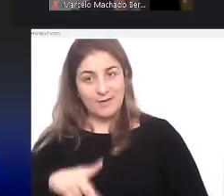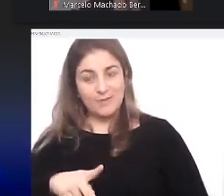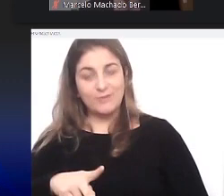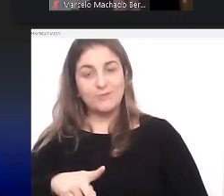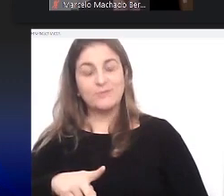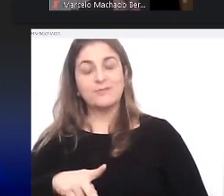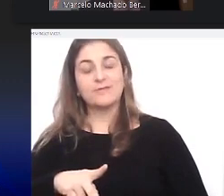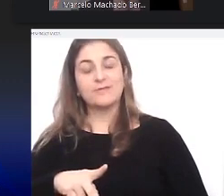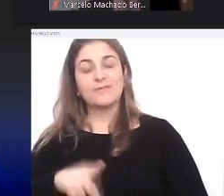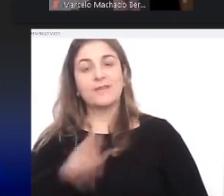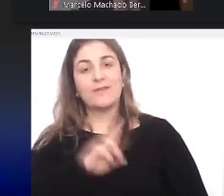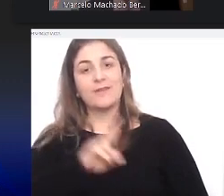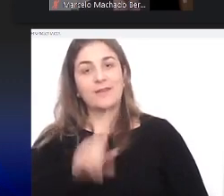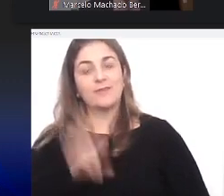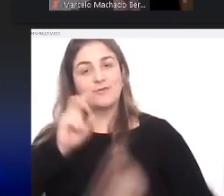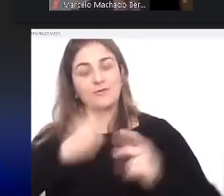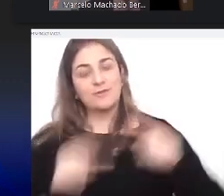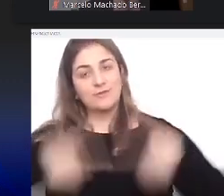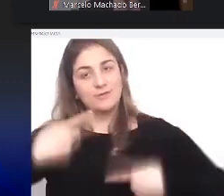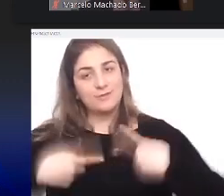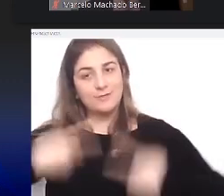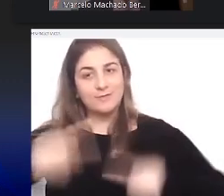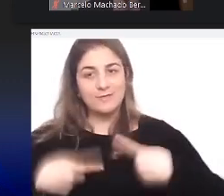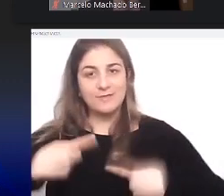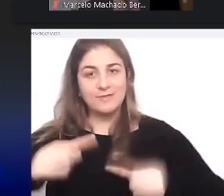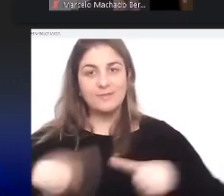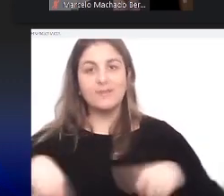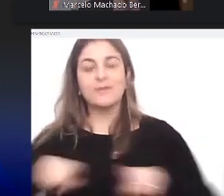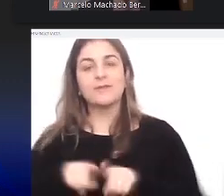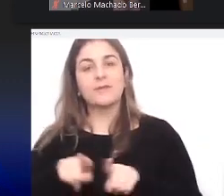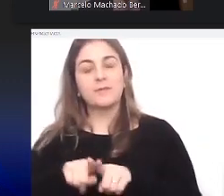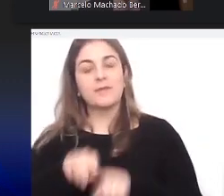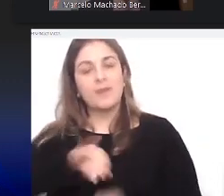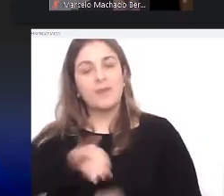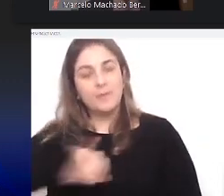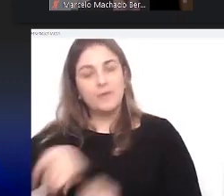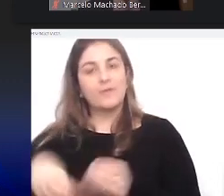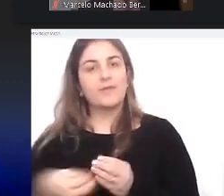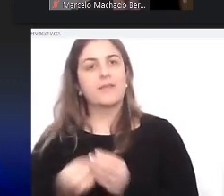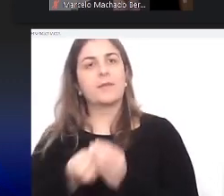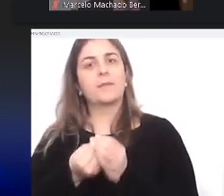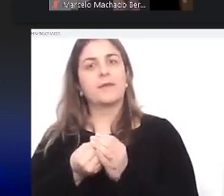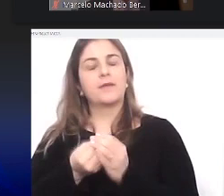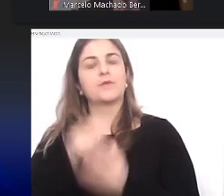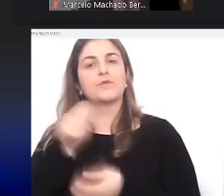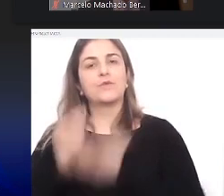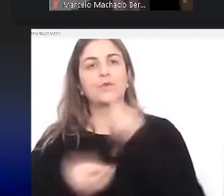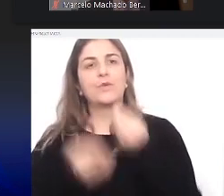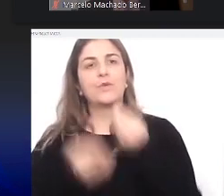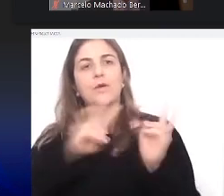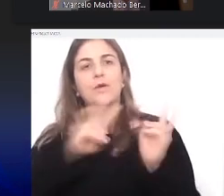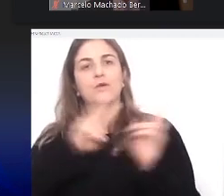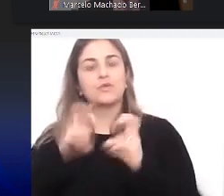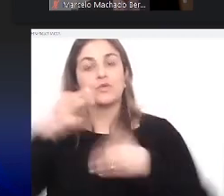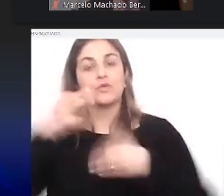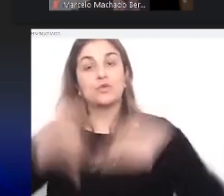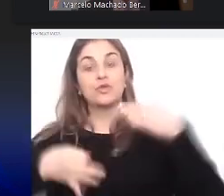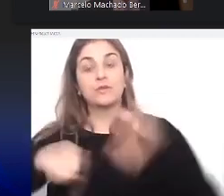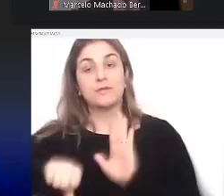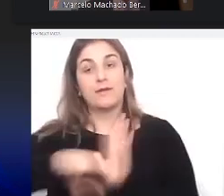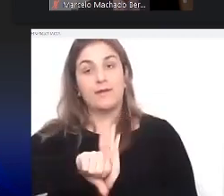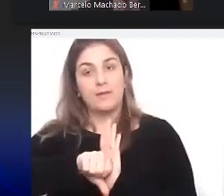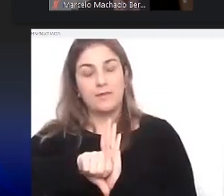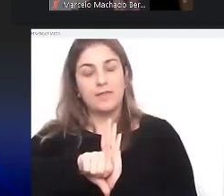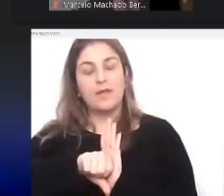referente à discussão ao aproveitamento sobre a justiça criminal